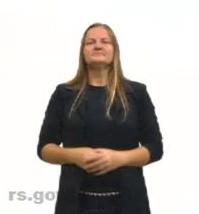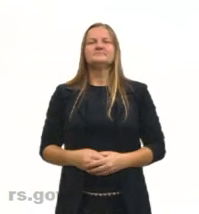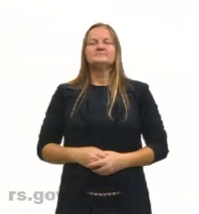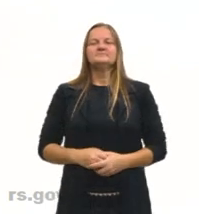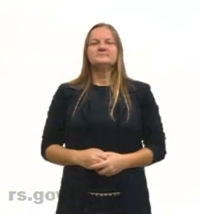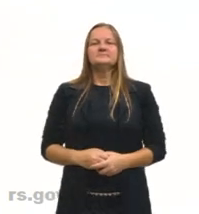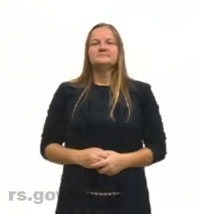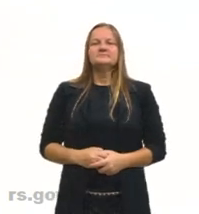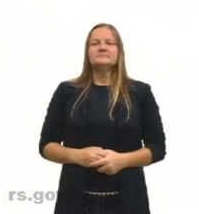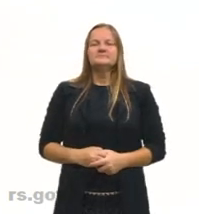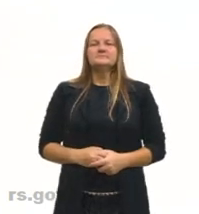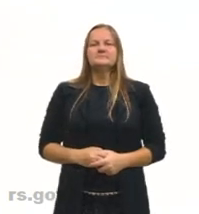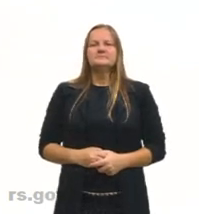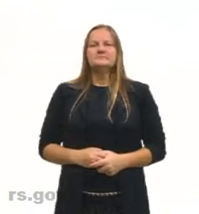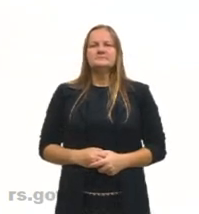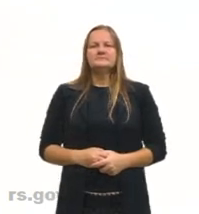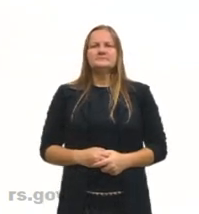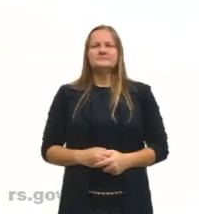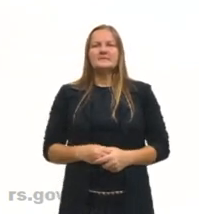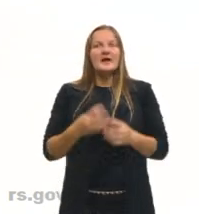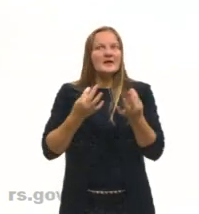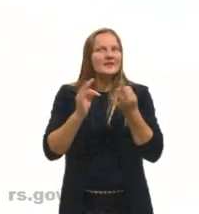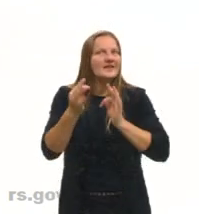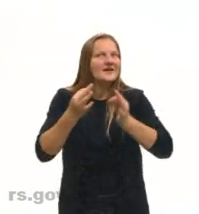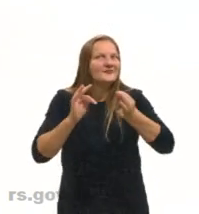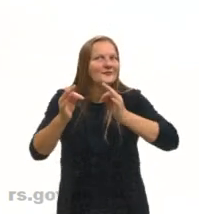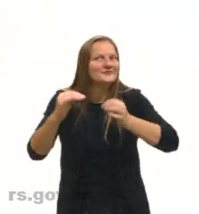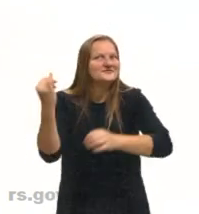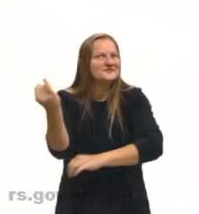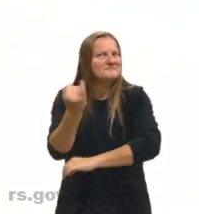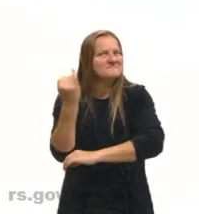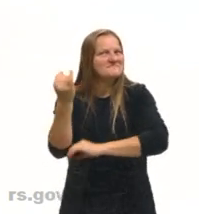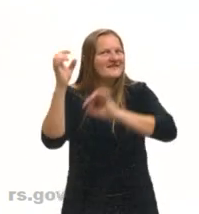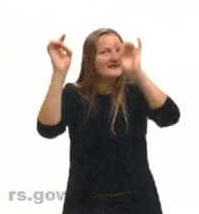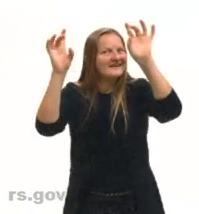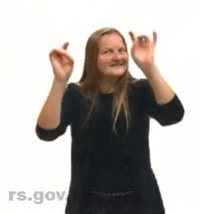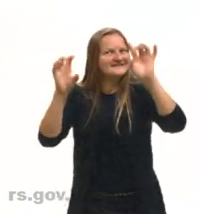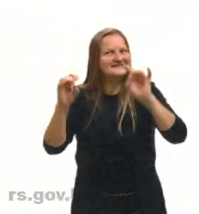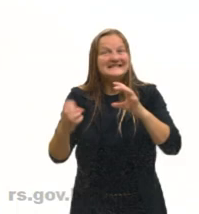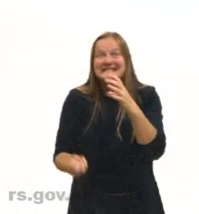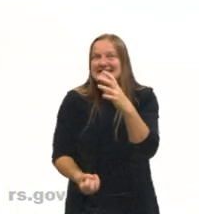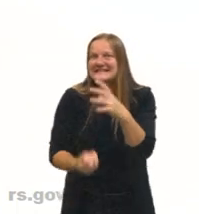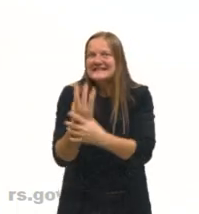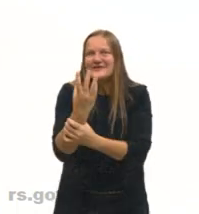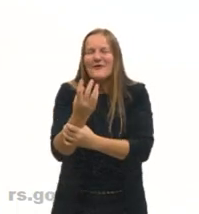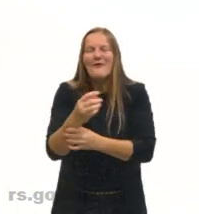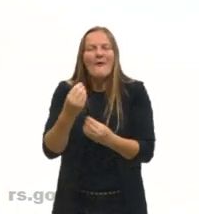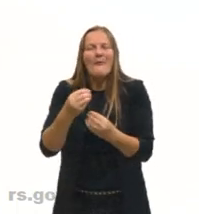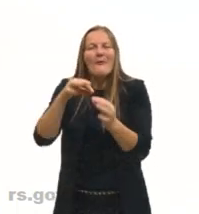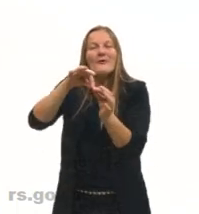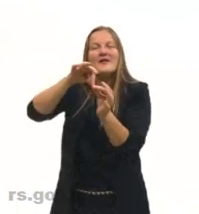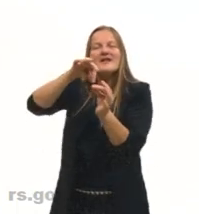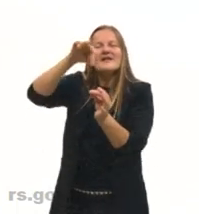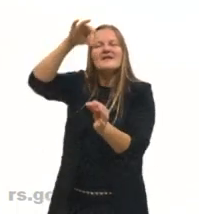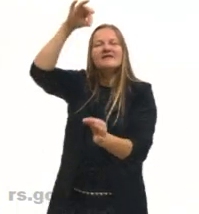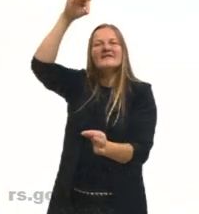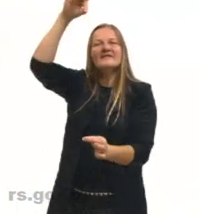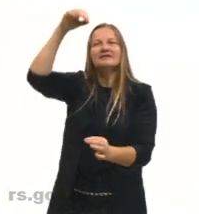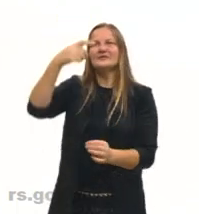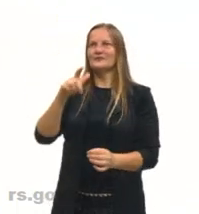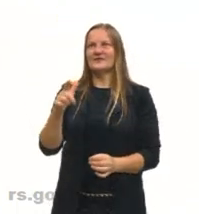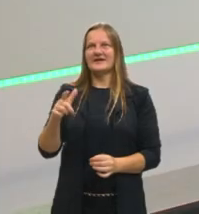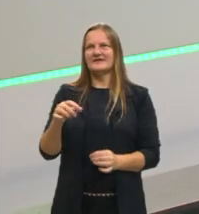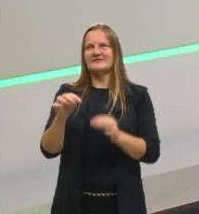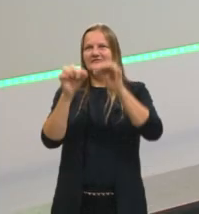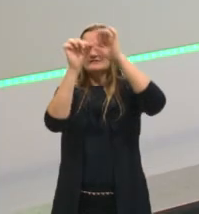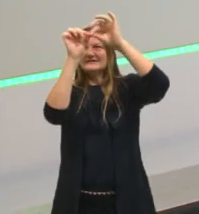hoje com o advento da tecnologia a gente criou então algumas linhas imaginárias elas não existem